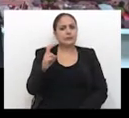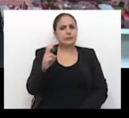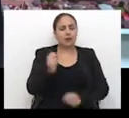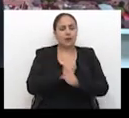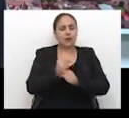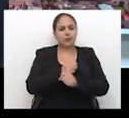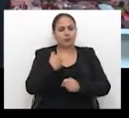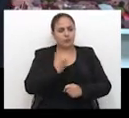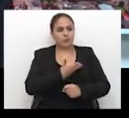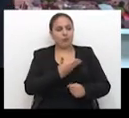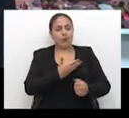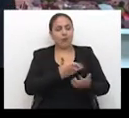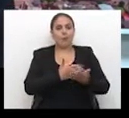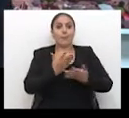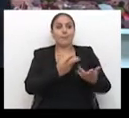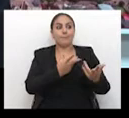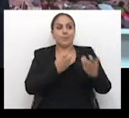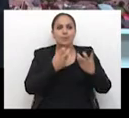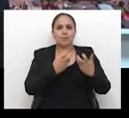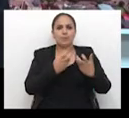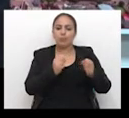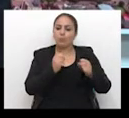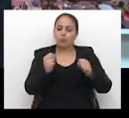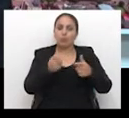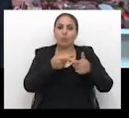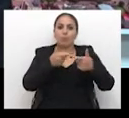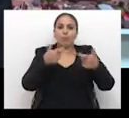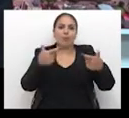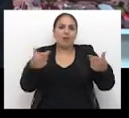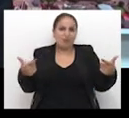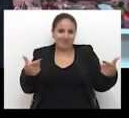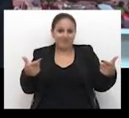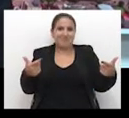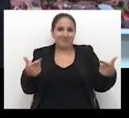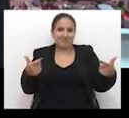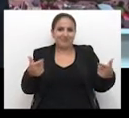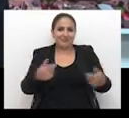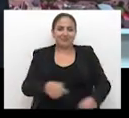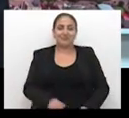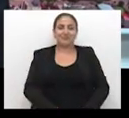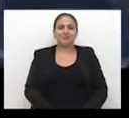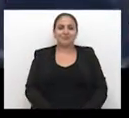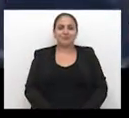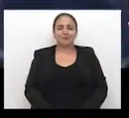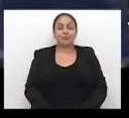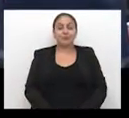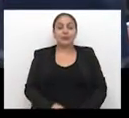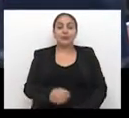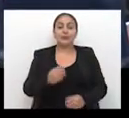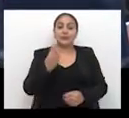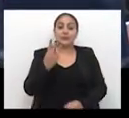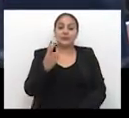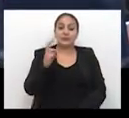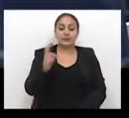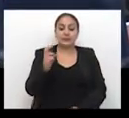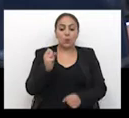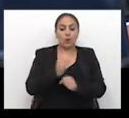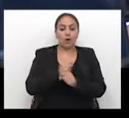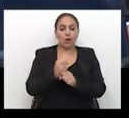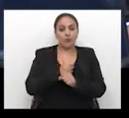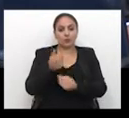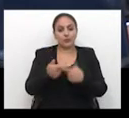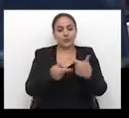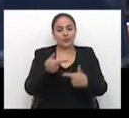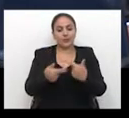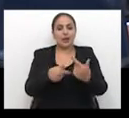anos a gente começou a perceber após começar aqui a coisa podia ser muito maior do que nós pensávamos ao longo de 35 anos de